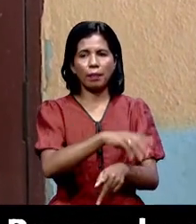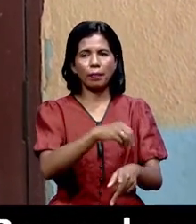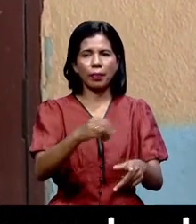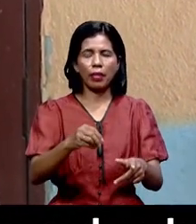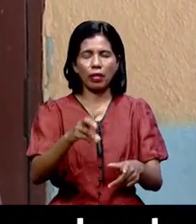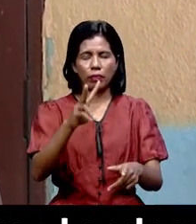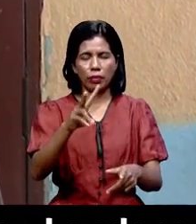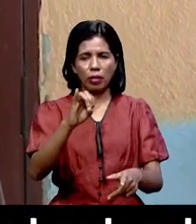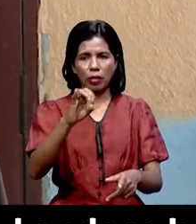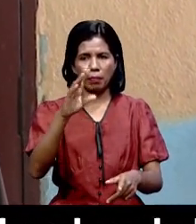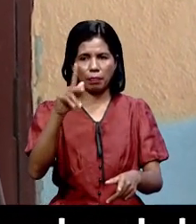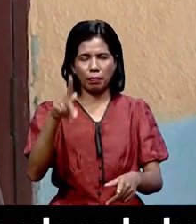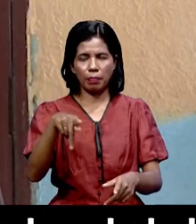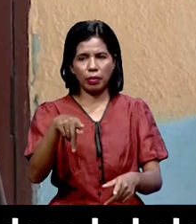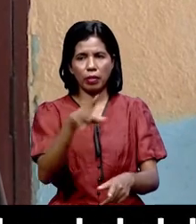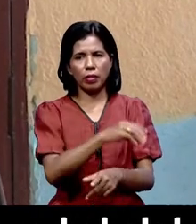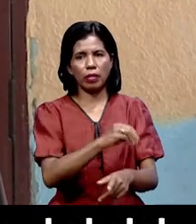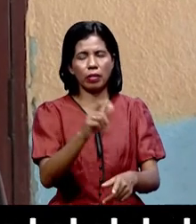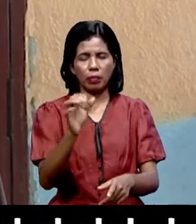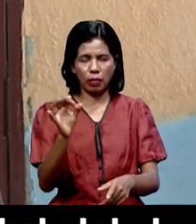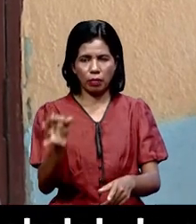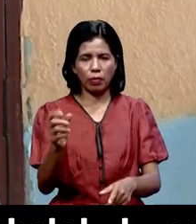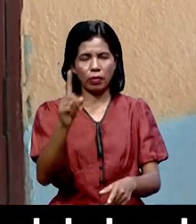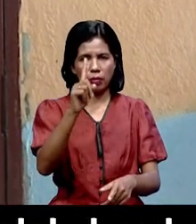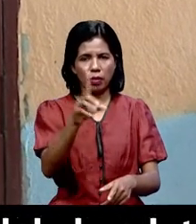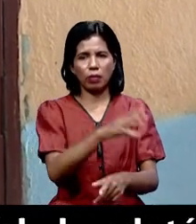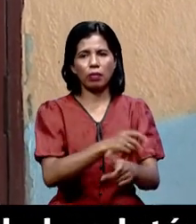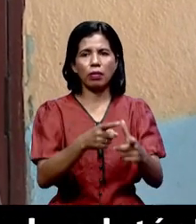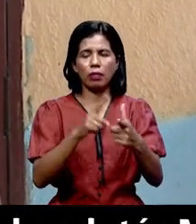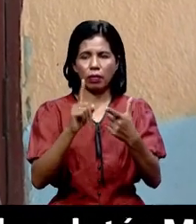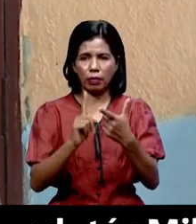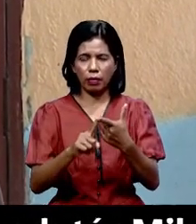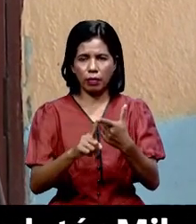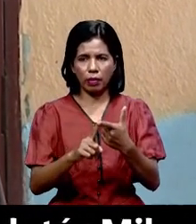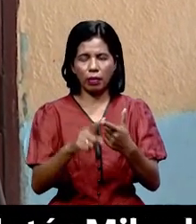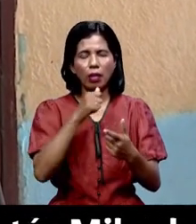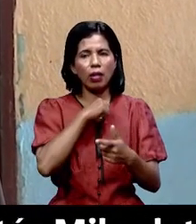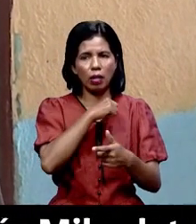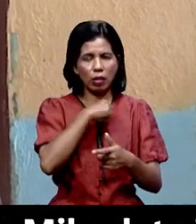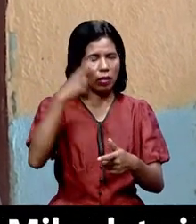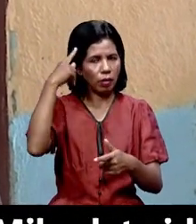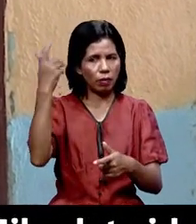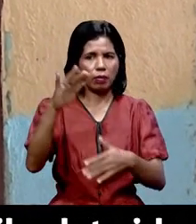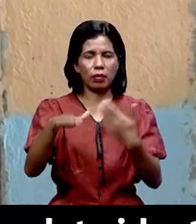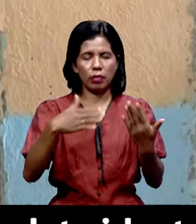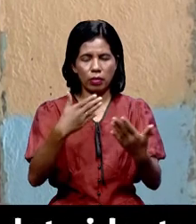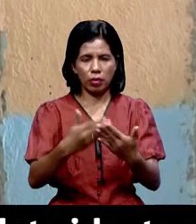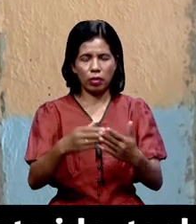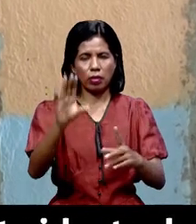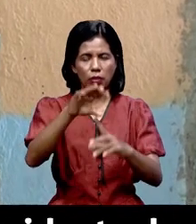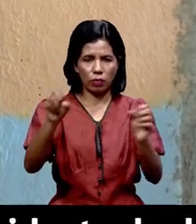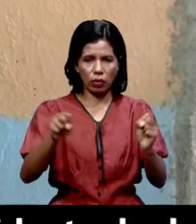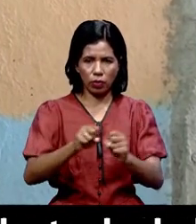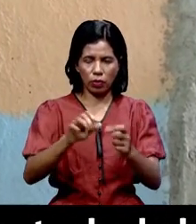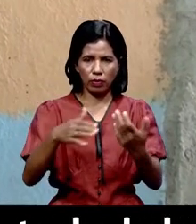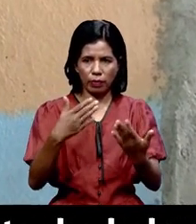VIP, né, 91 pessoas, né, composto, si, madre, padre, no, sira autoridade local. No, e